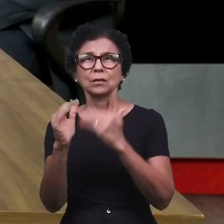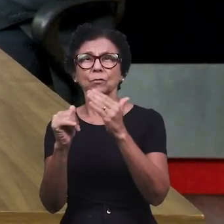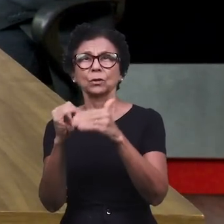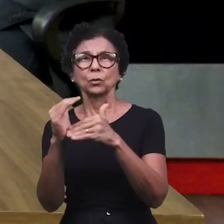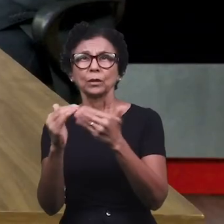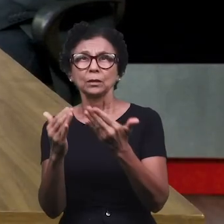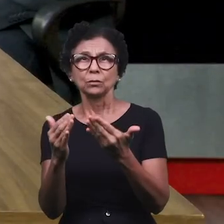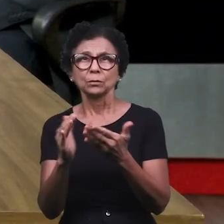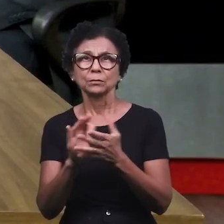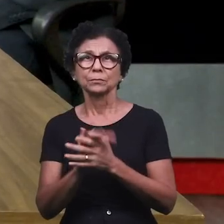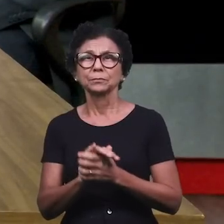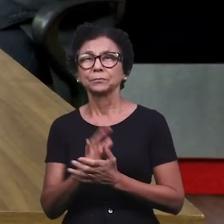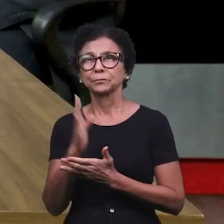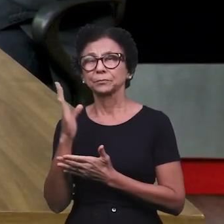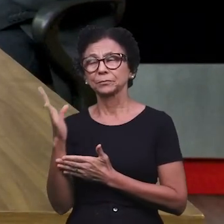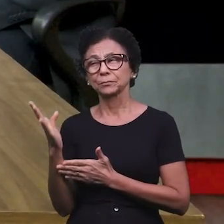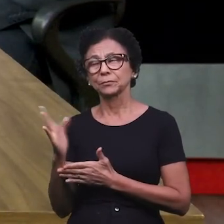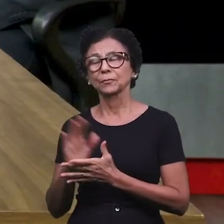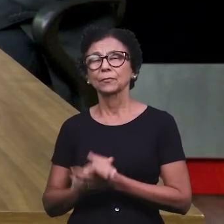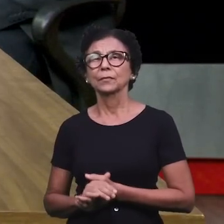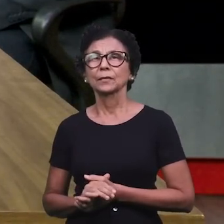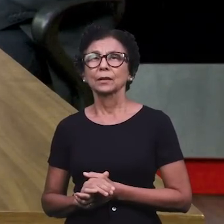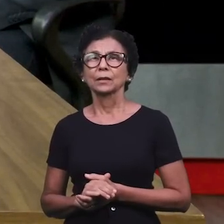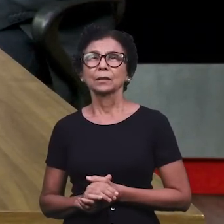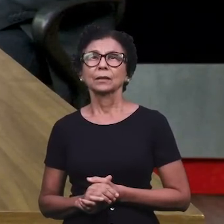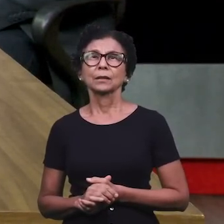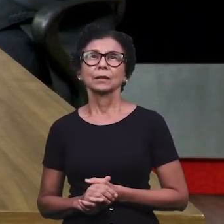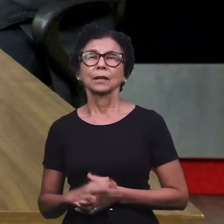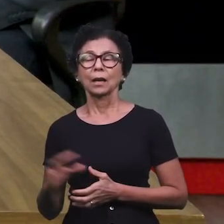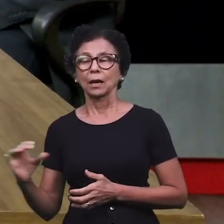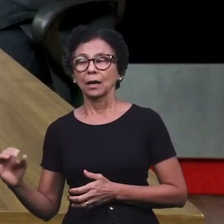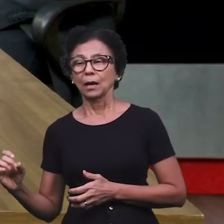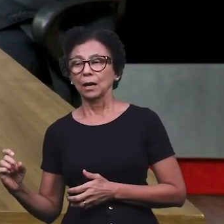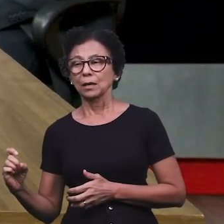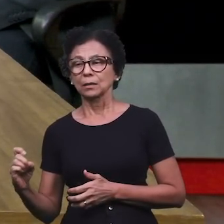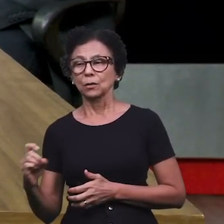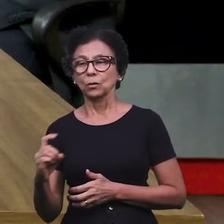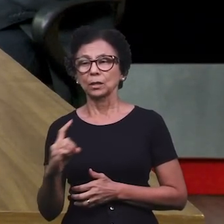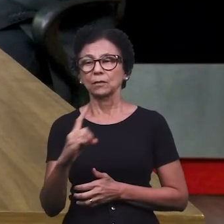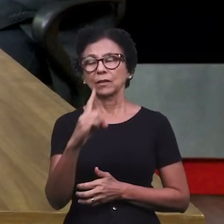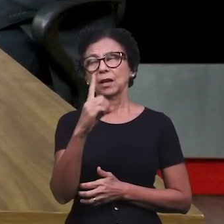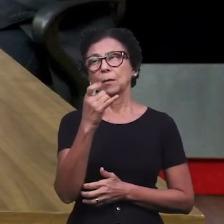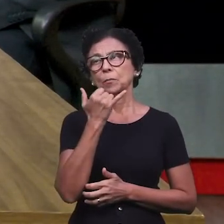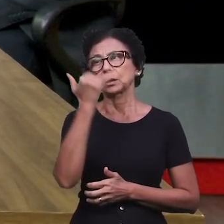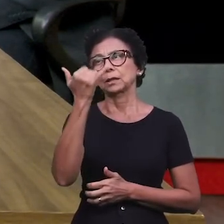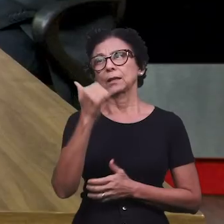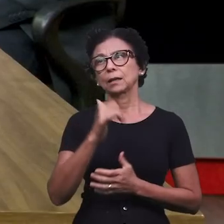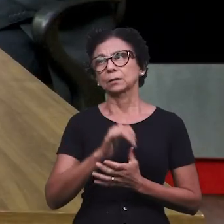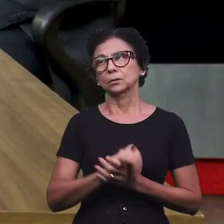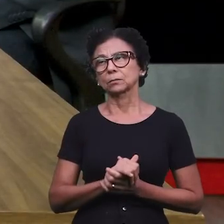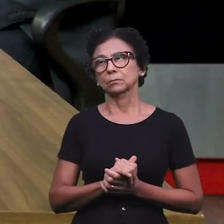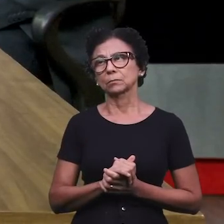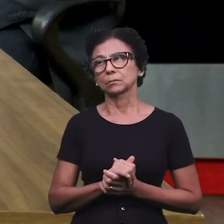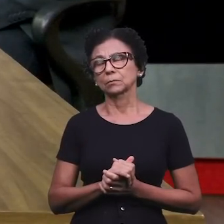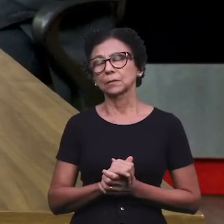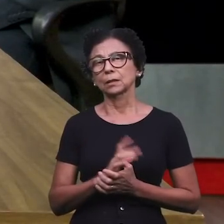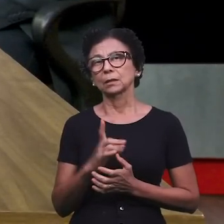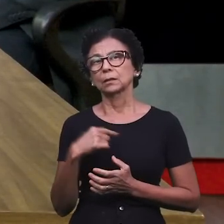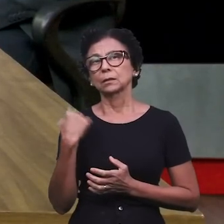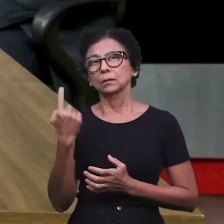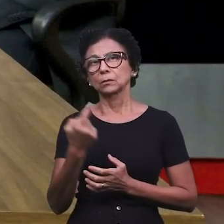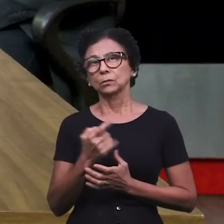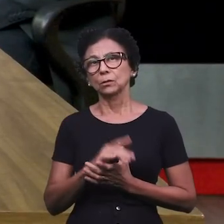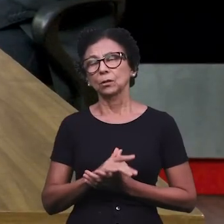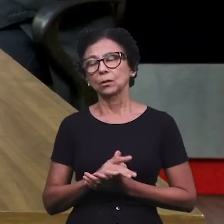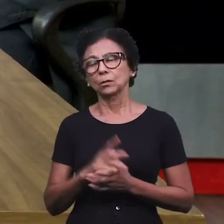Aí a teoria da evolução trata como obra do acaso. A gente trata como obra de um design, do ponto de vista científico.